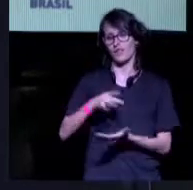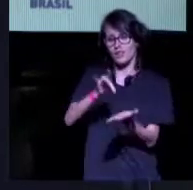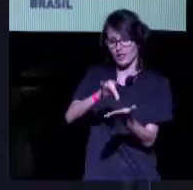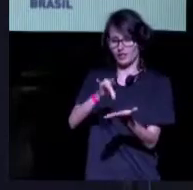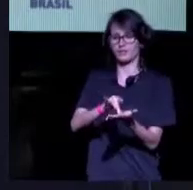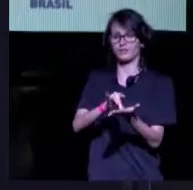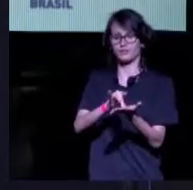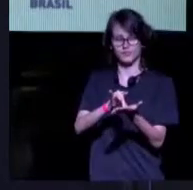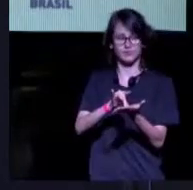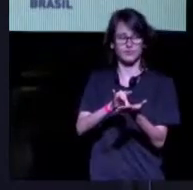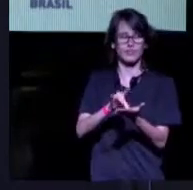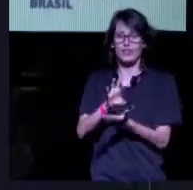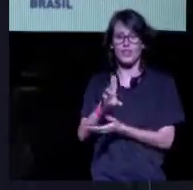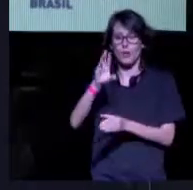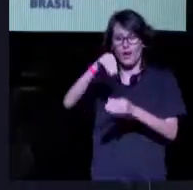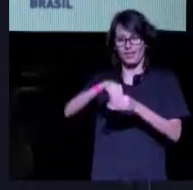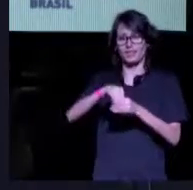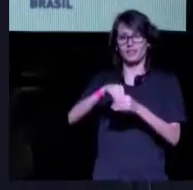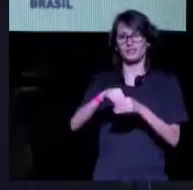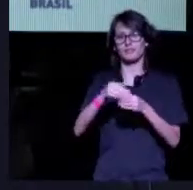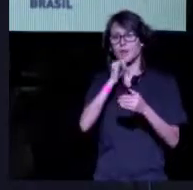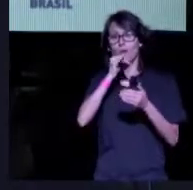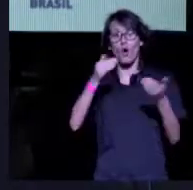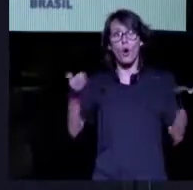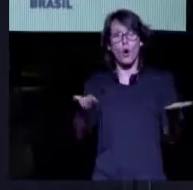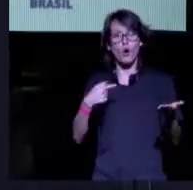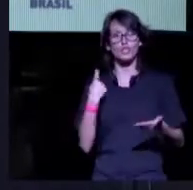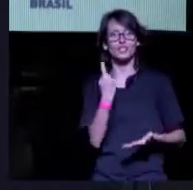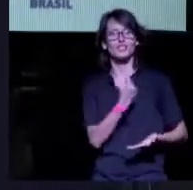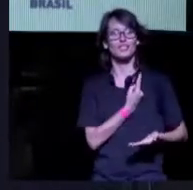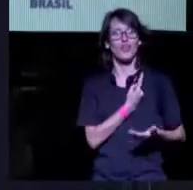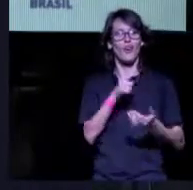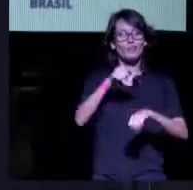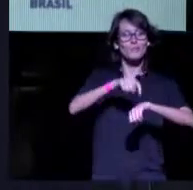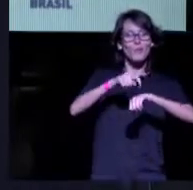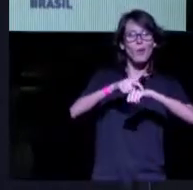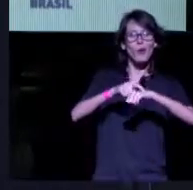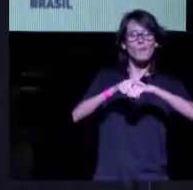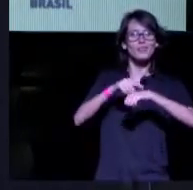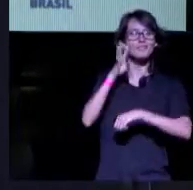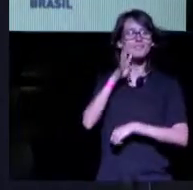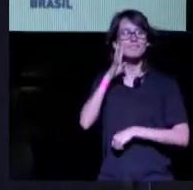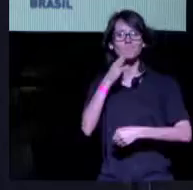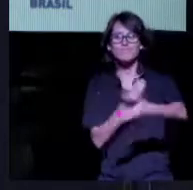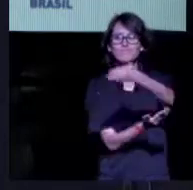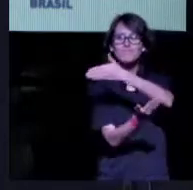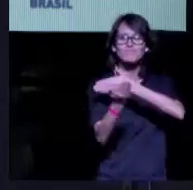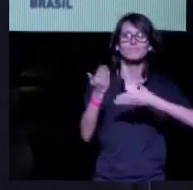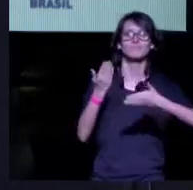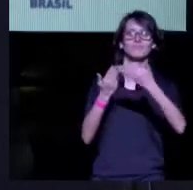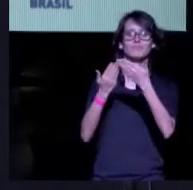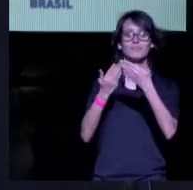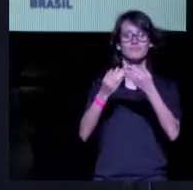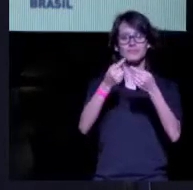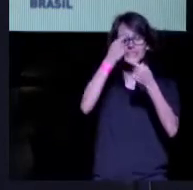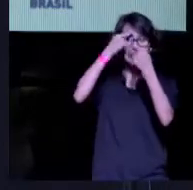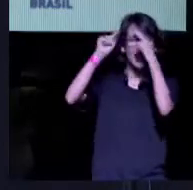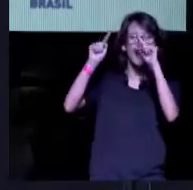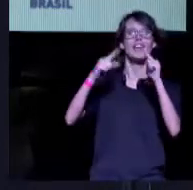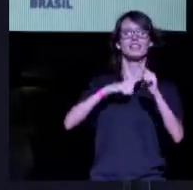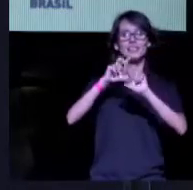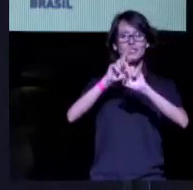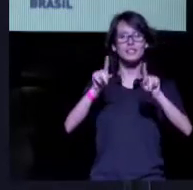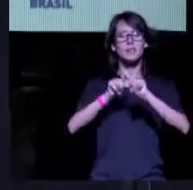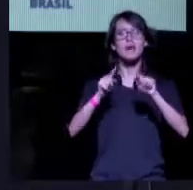né não é aqui dentro hoje a gente está aqui no momento super inspirador dentro de um espaço inovador mas de